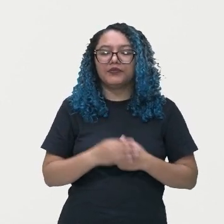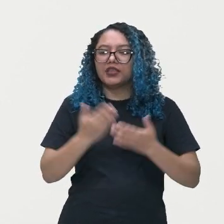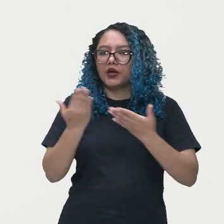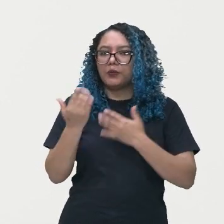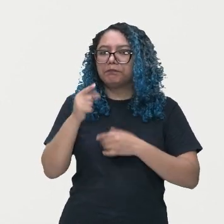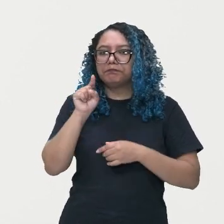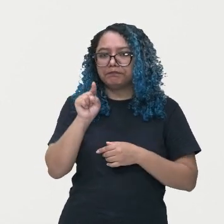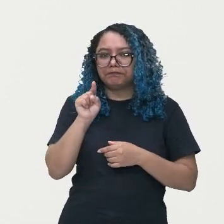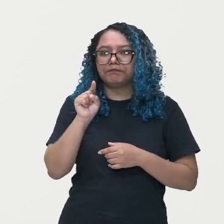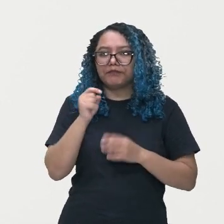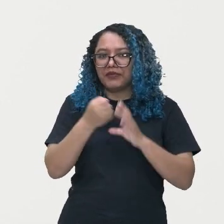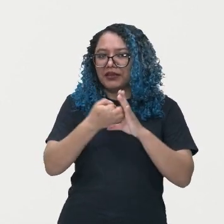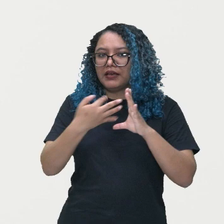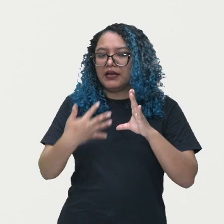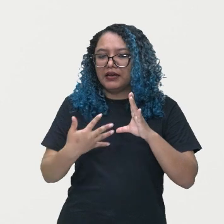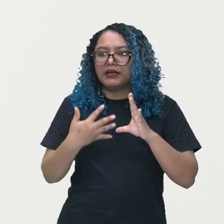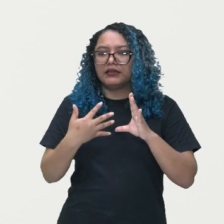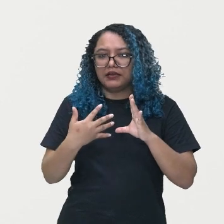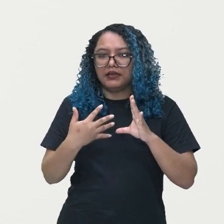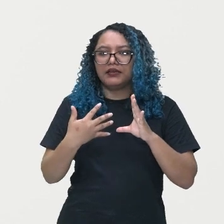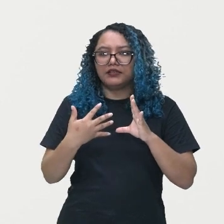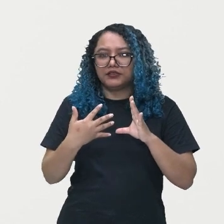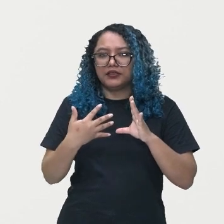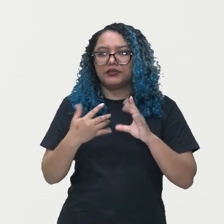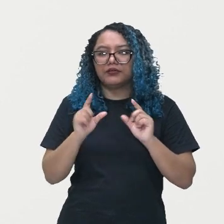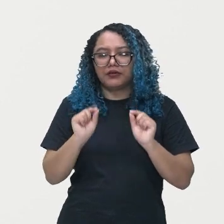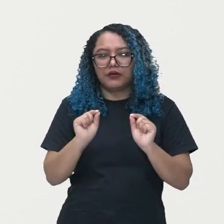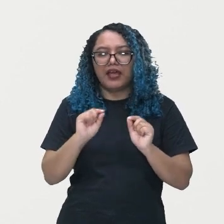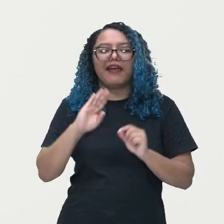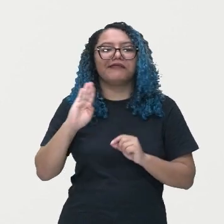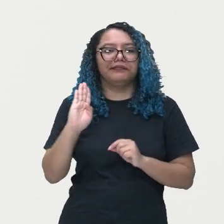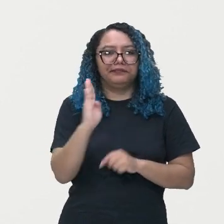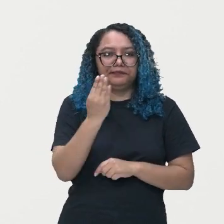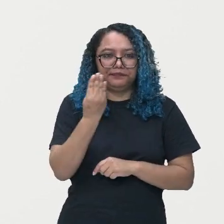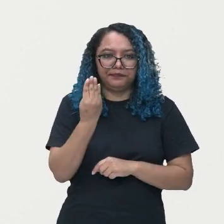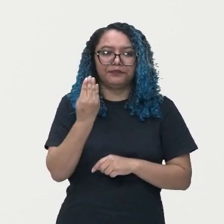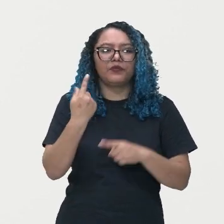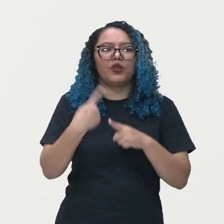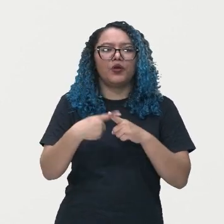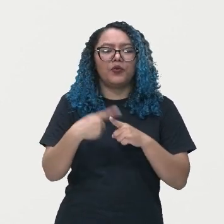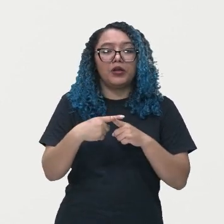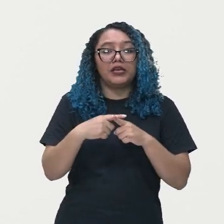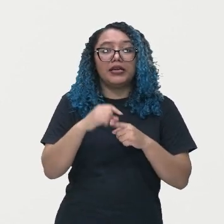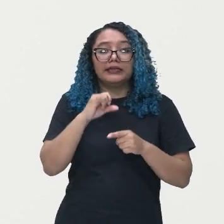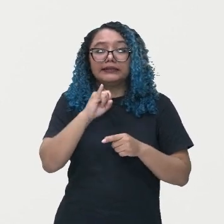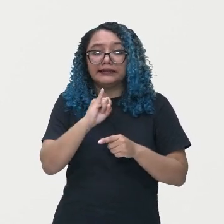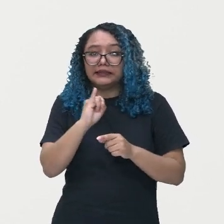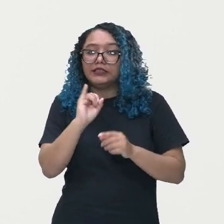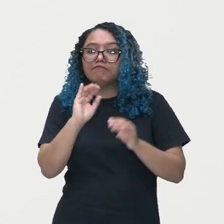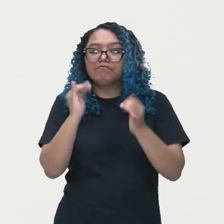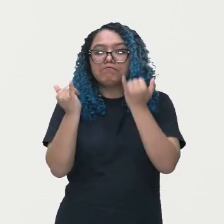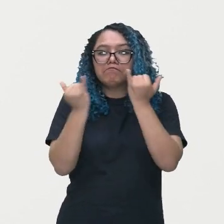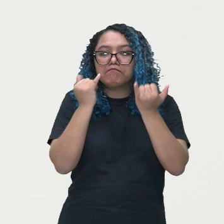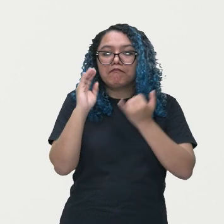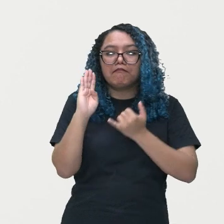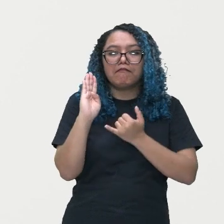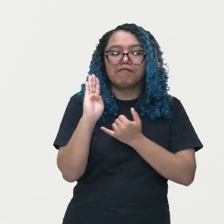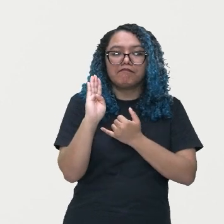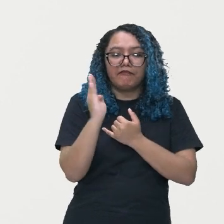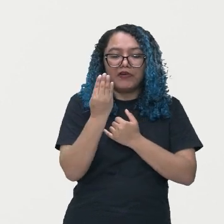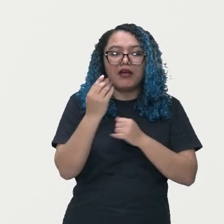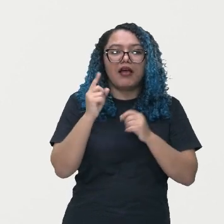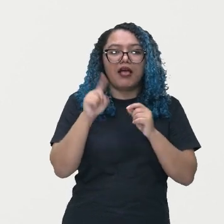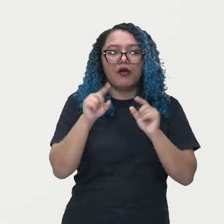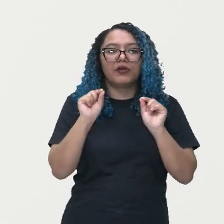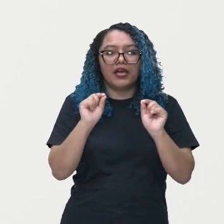content, essa questão que está falsa, porque quando se trata de fake news, apresenta sim um